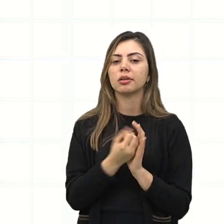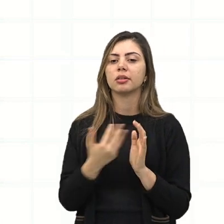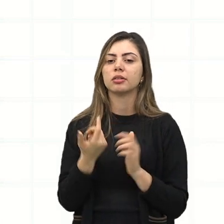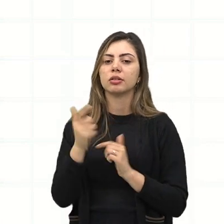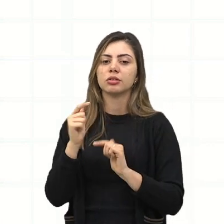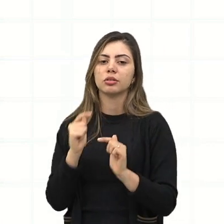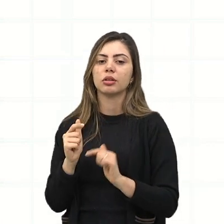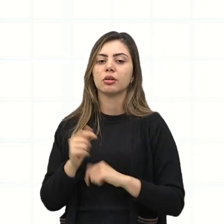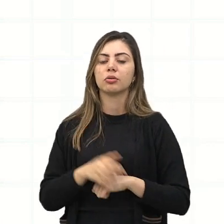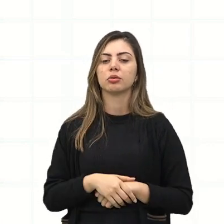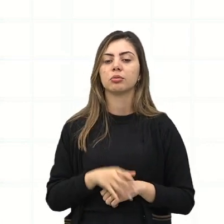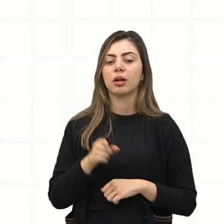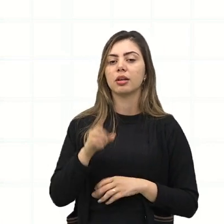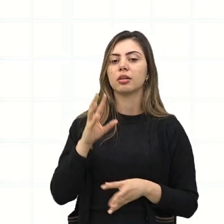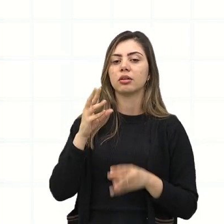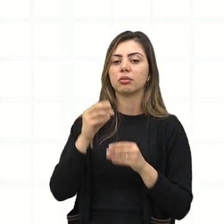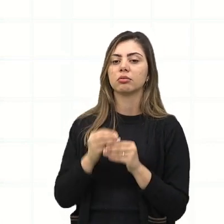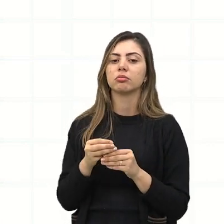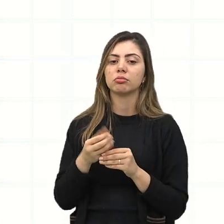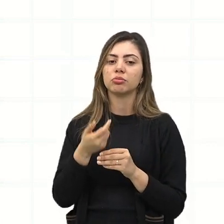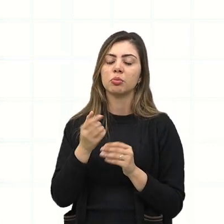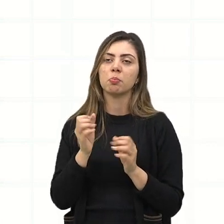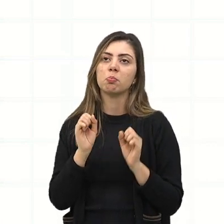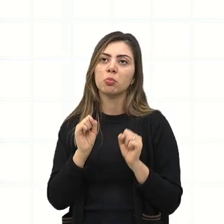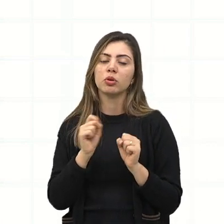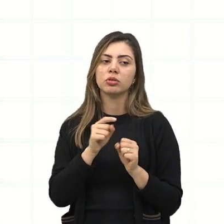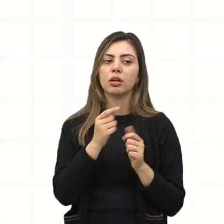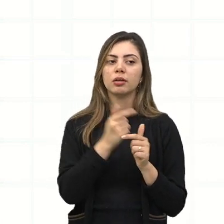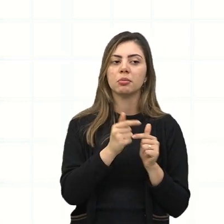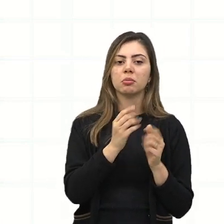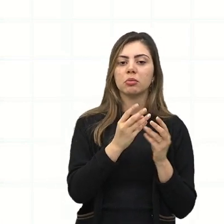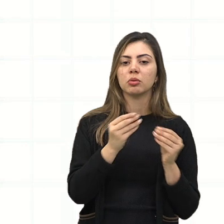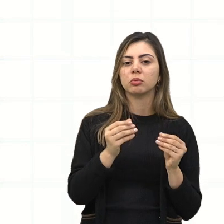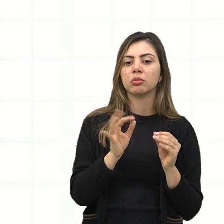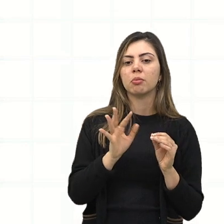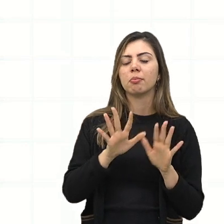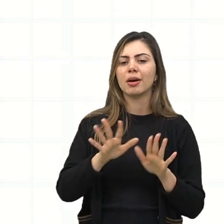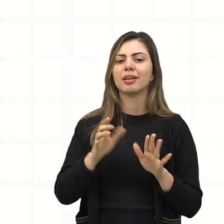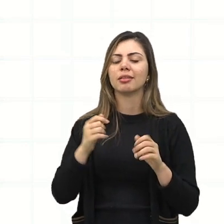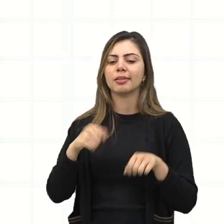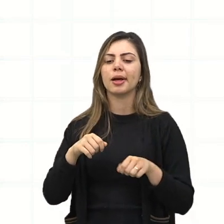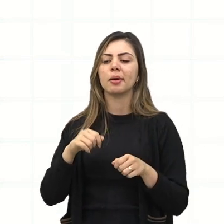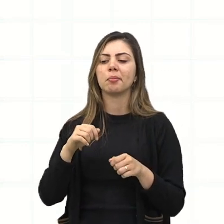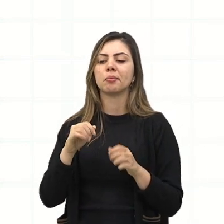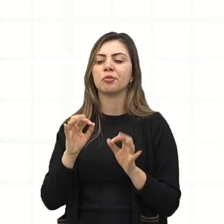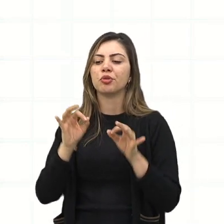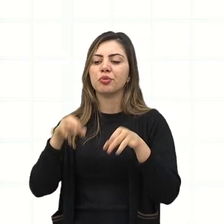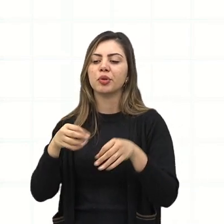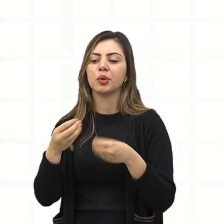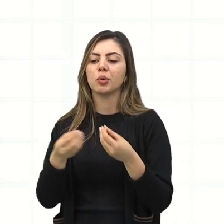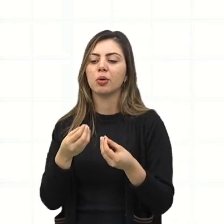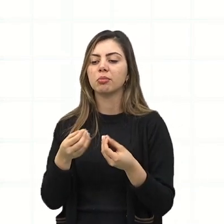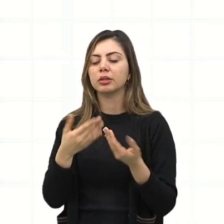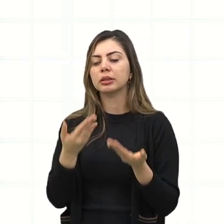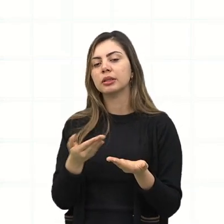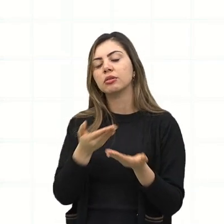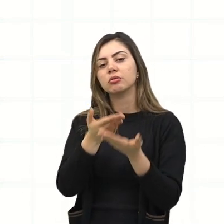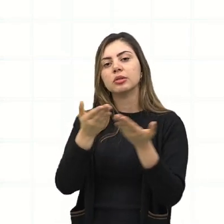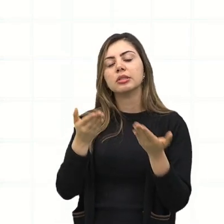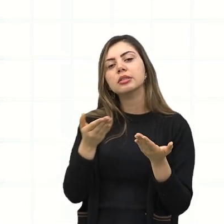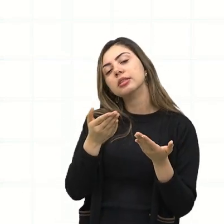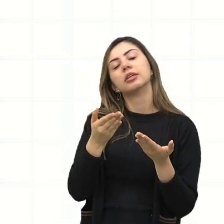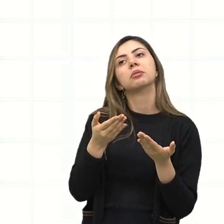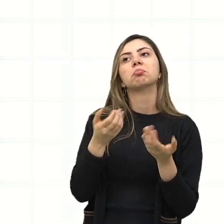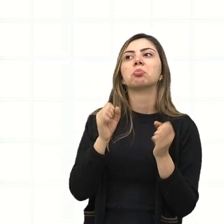Ele não vai dar o desfecho, mas ao mesmo tempo ele pode encerrar falando sobre uma moral. Ora, meu leitor, a partir disso